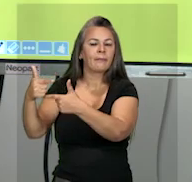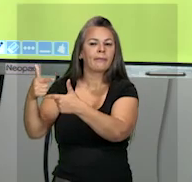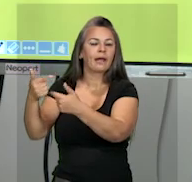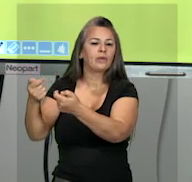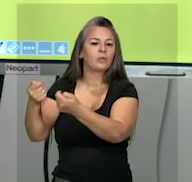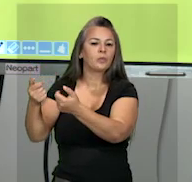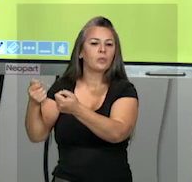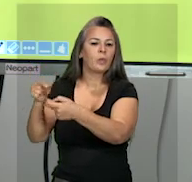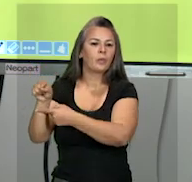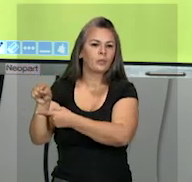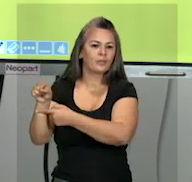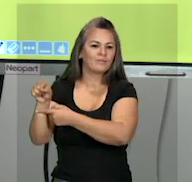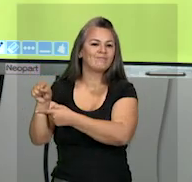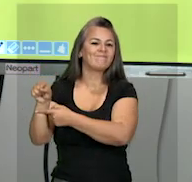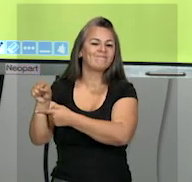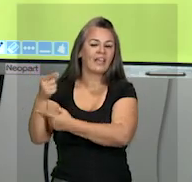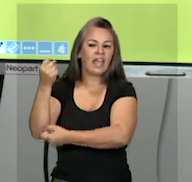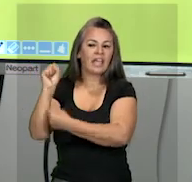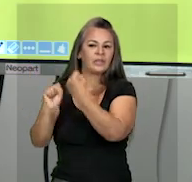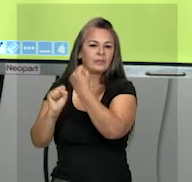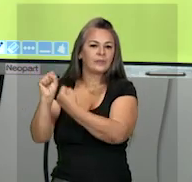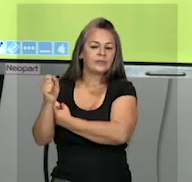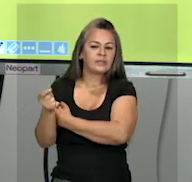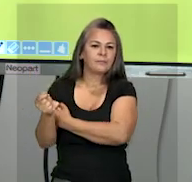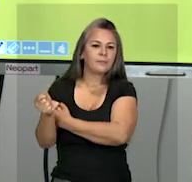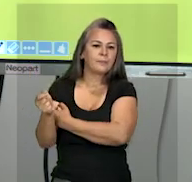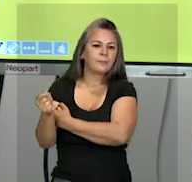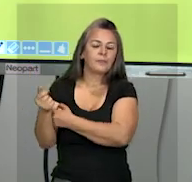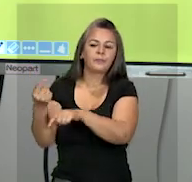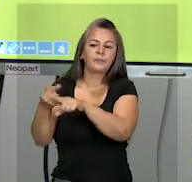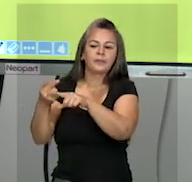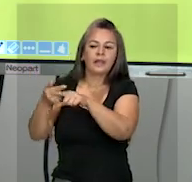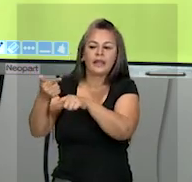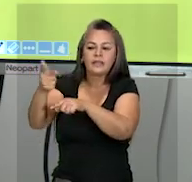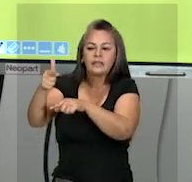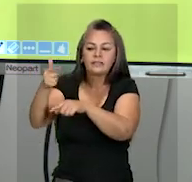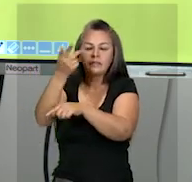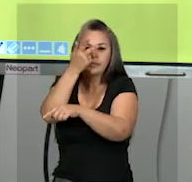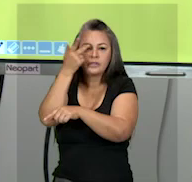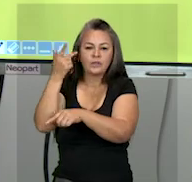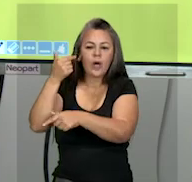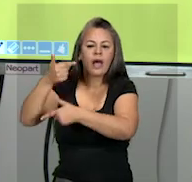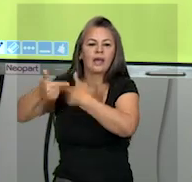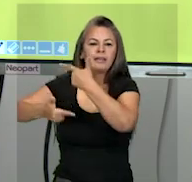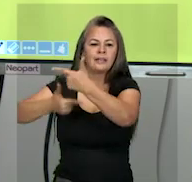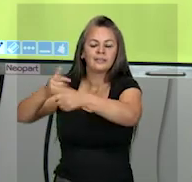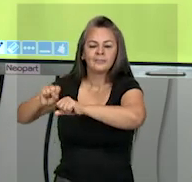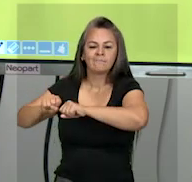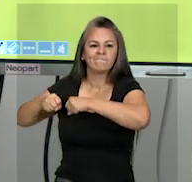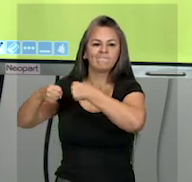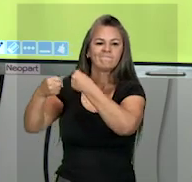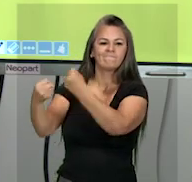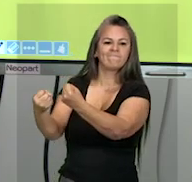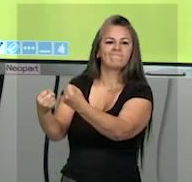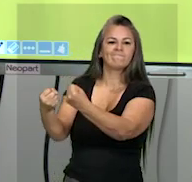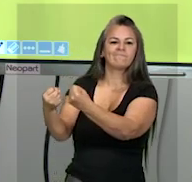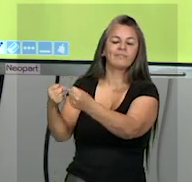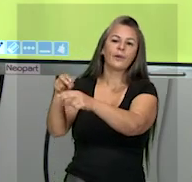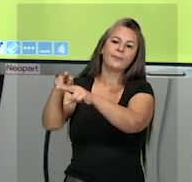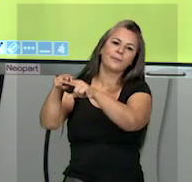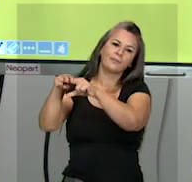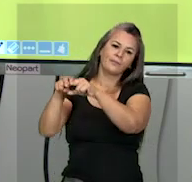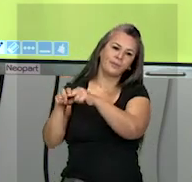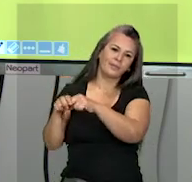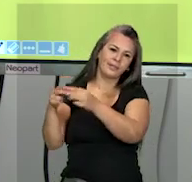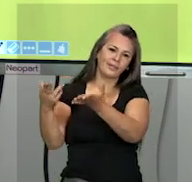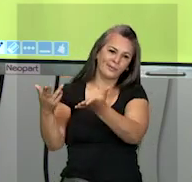diminuindo a sua capacidade produtiva por diminuir a mão de obra, e com isso esse fôlego de crescimento do Japão diminuiu